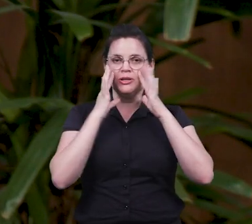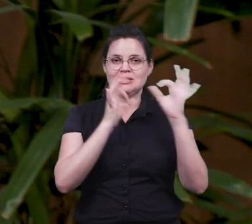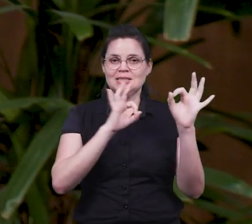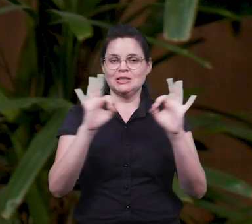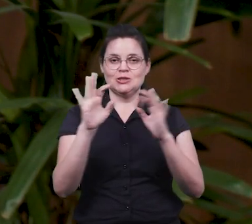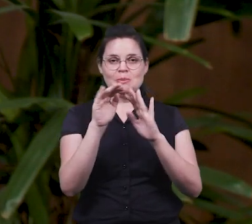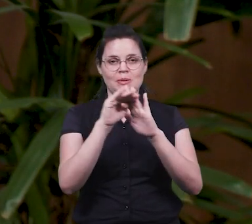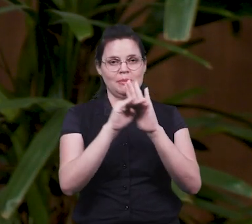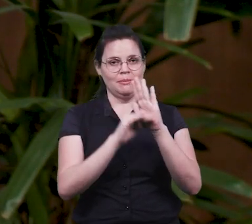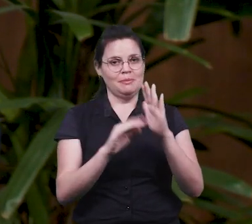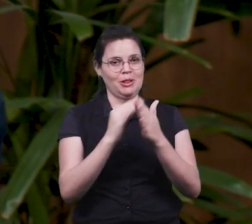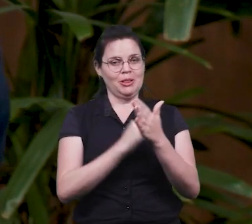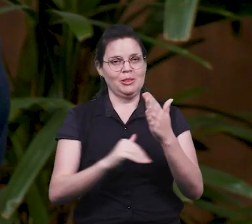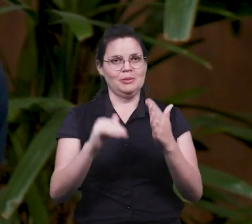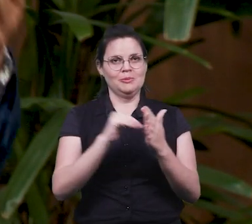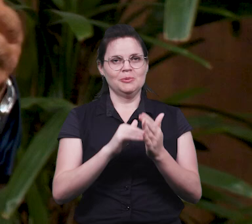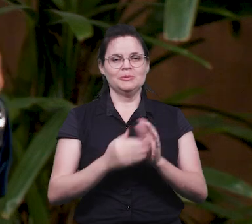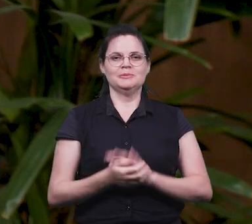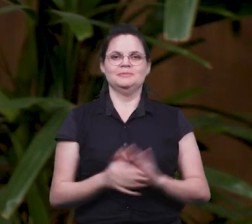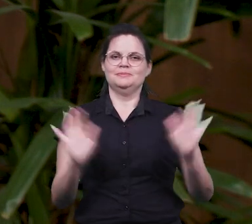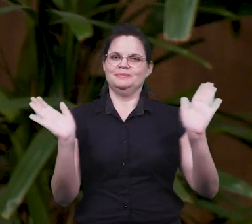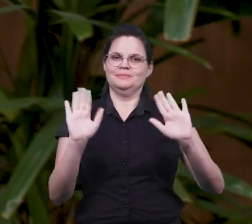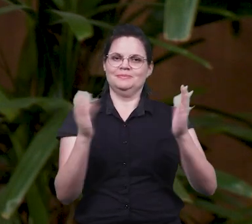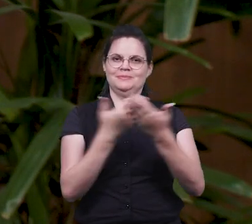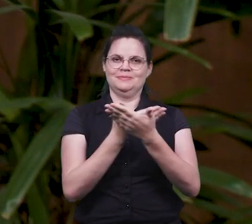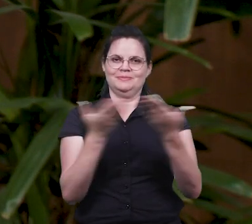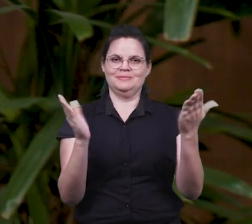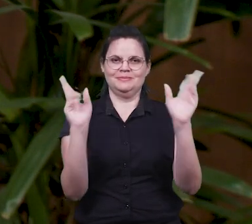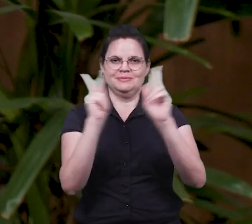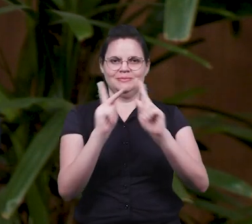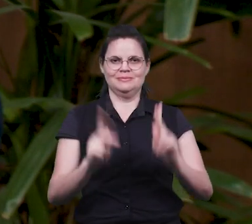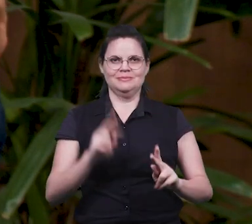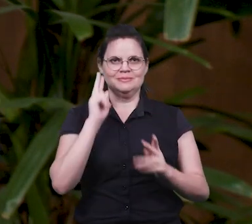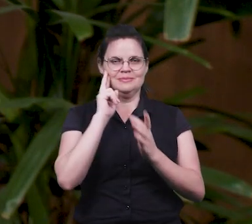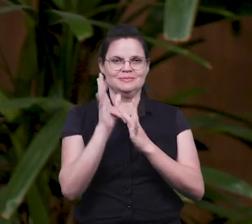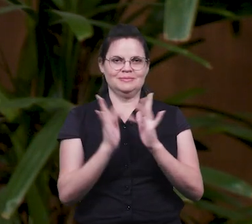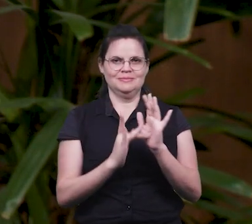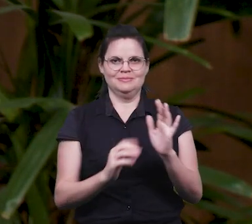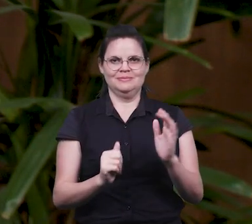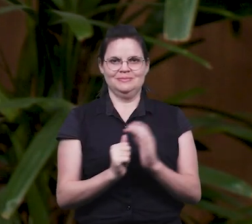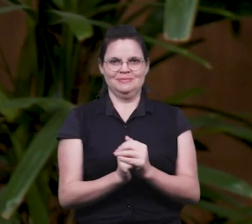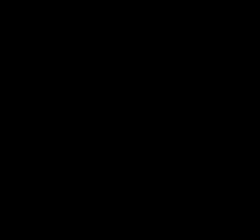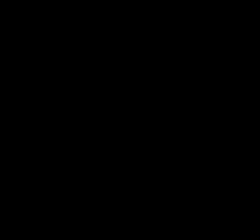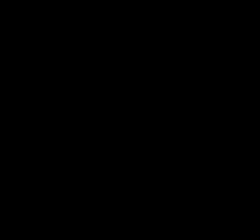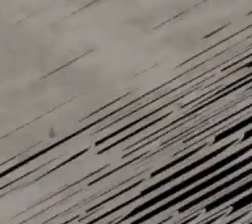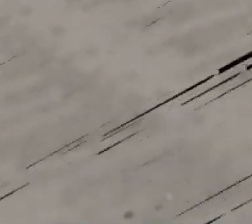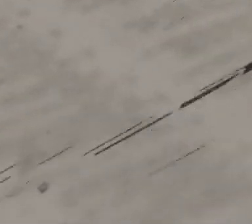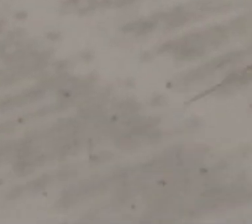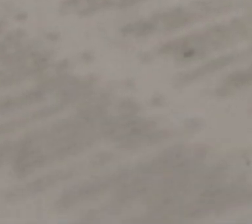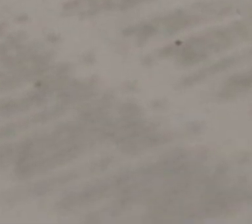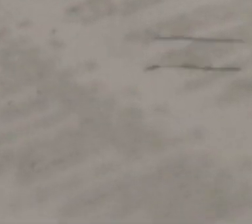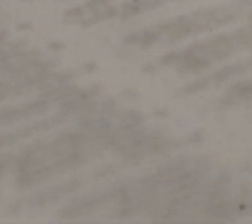programações e nós despedimos de todos com a paz do Senhor Jesus.